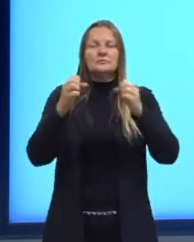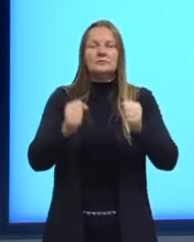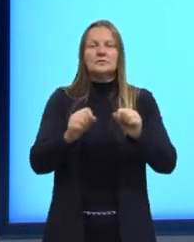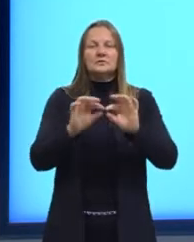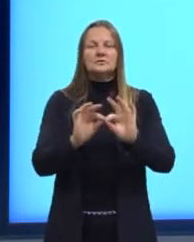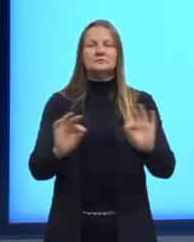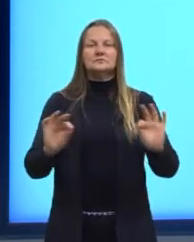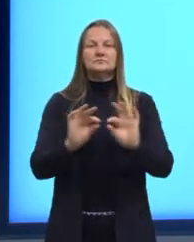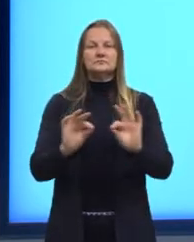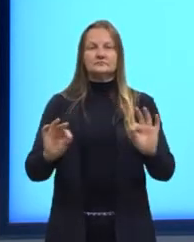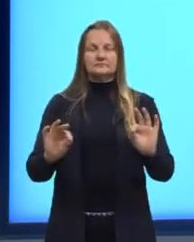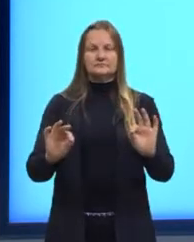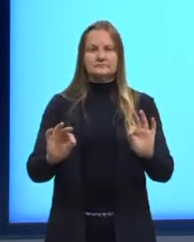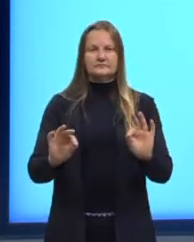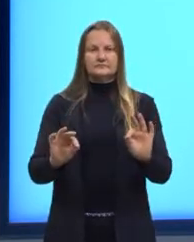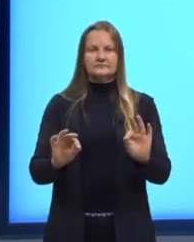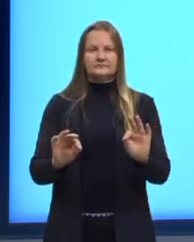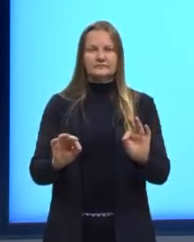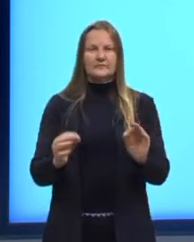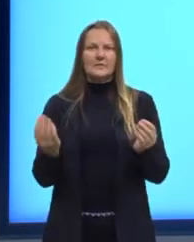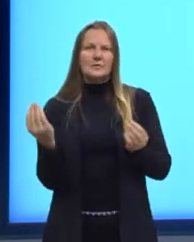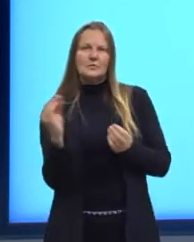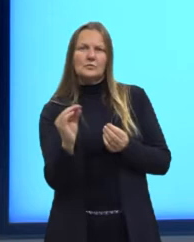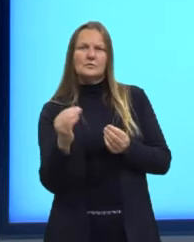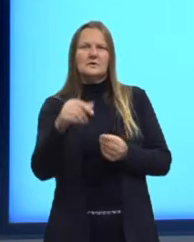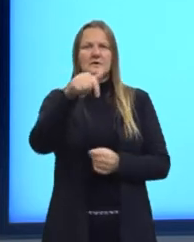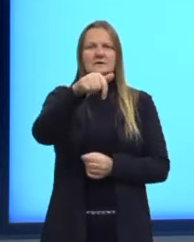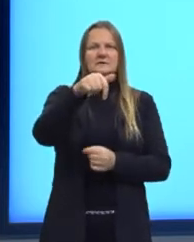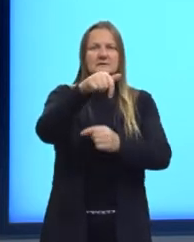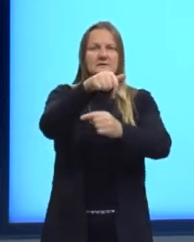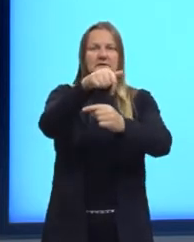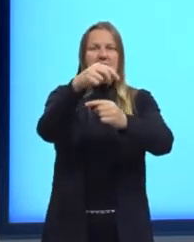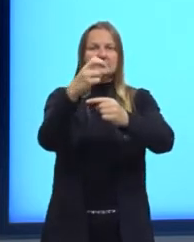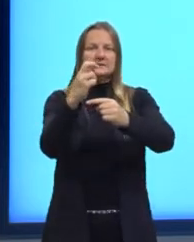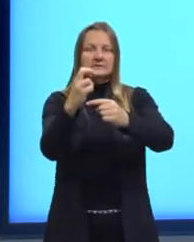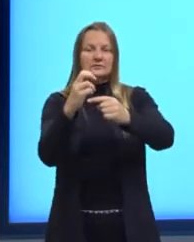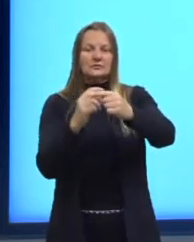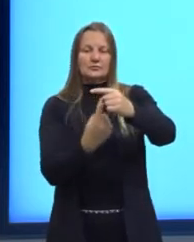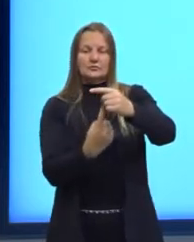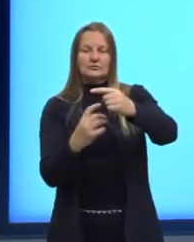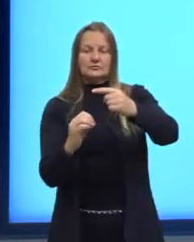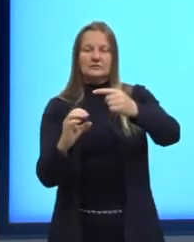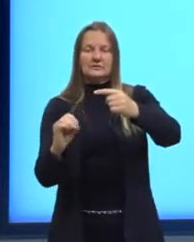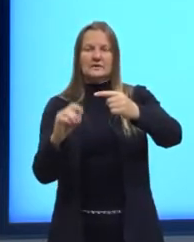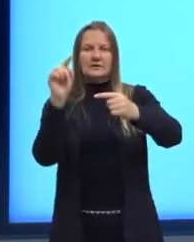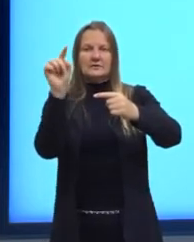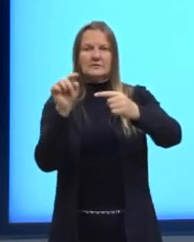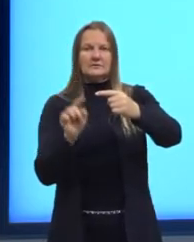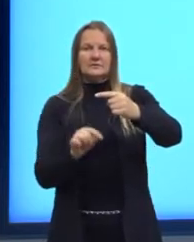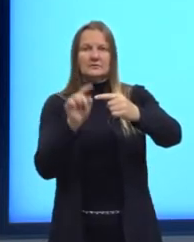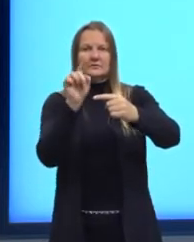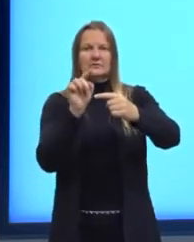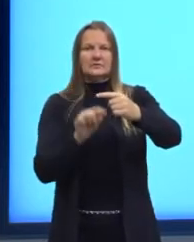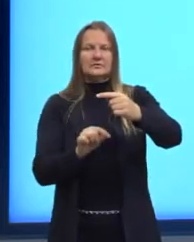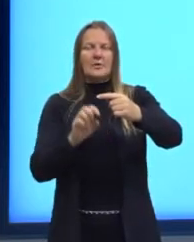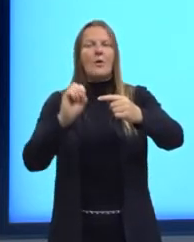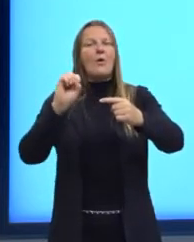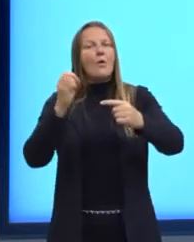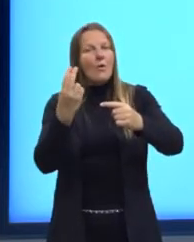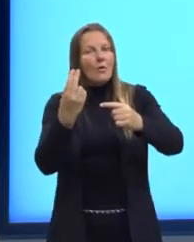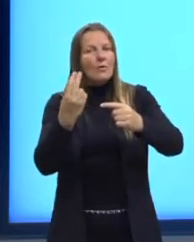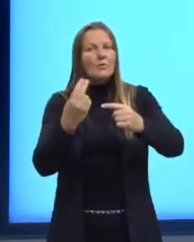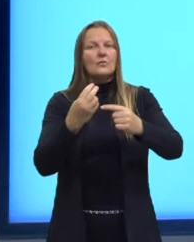simplificar colocar 75 sobre 100 e simplificando ou utilizar direto